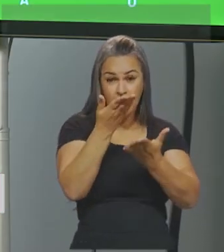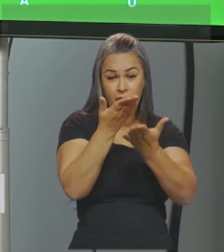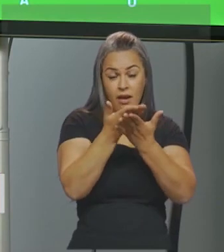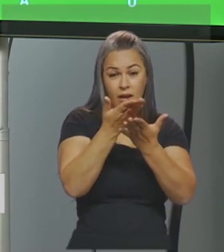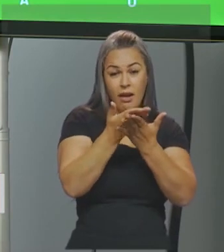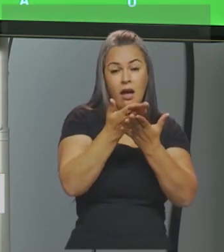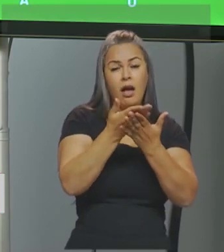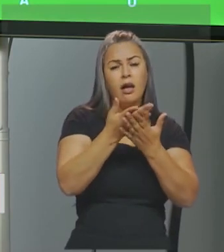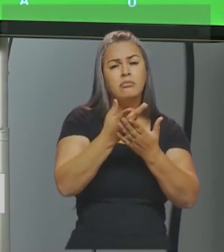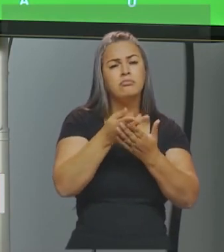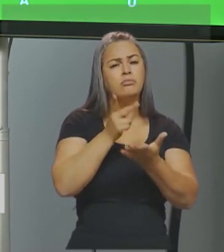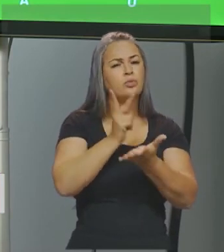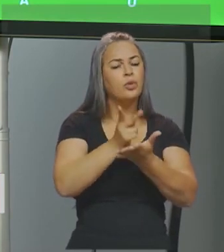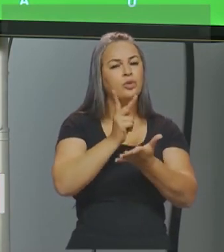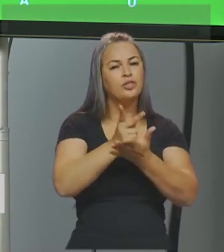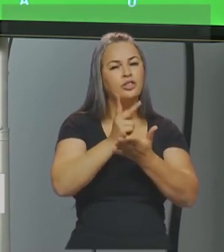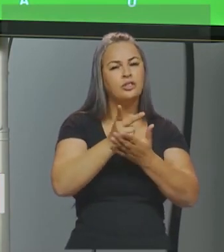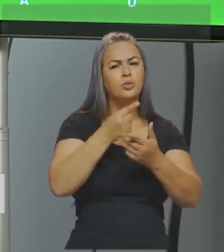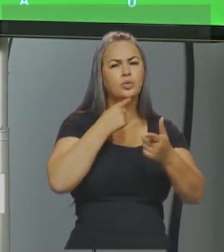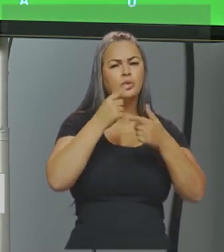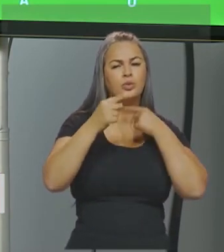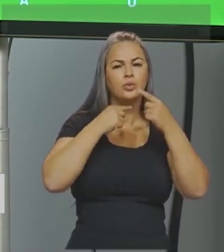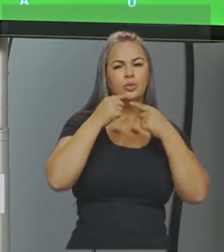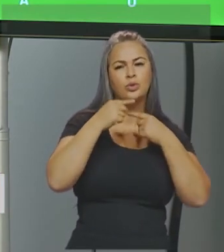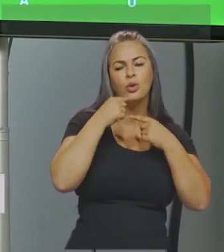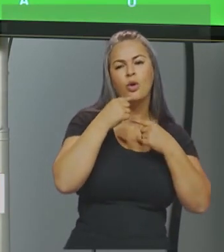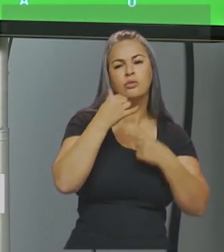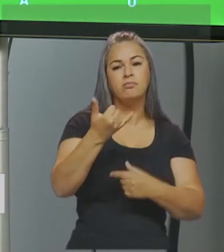mandando suas dúvidas no nosso telefone fixo ou